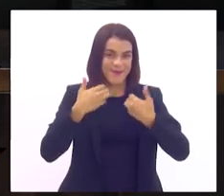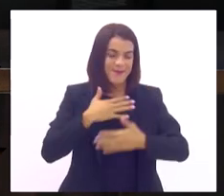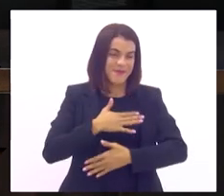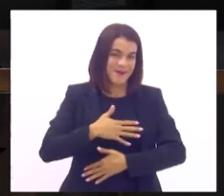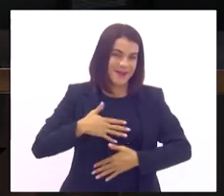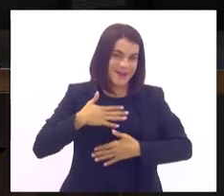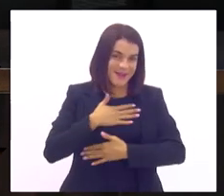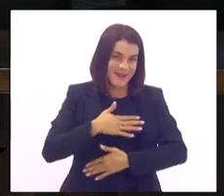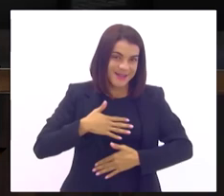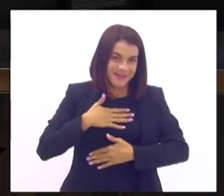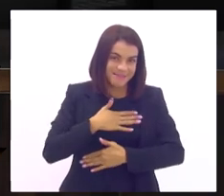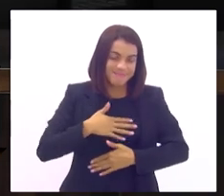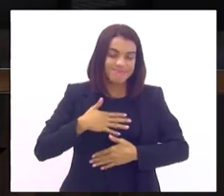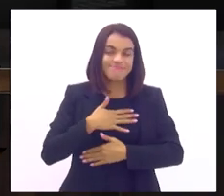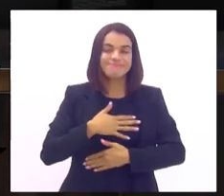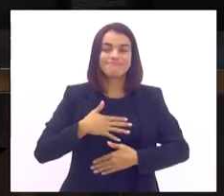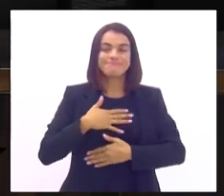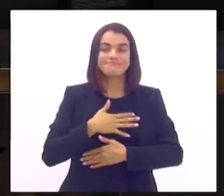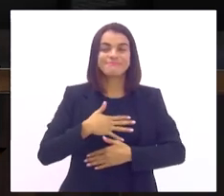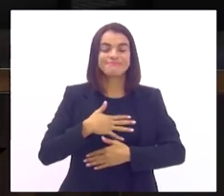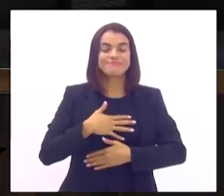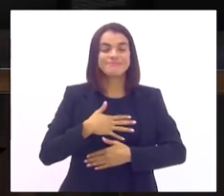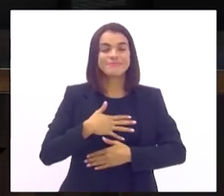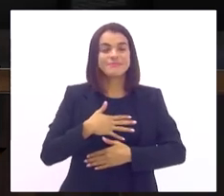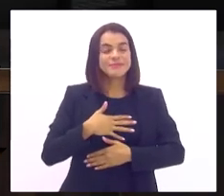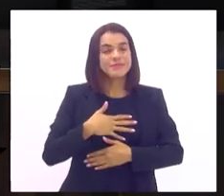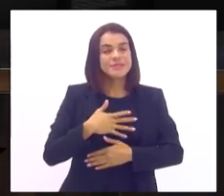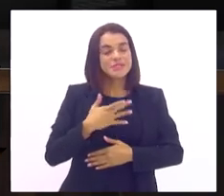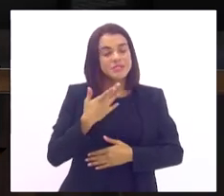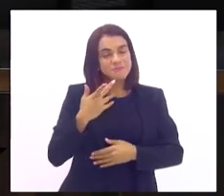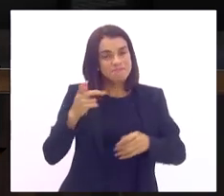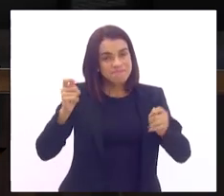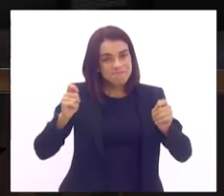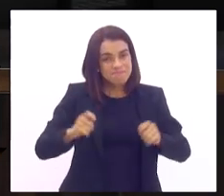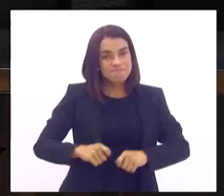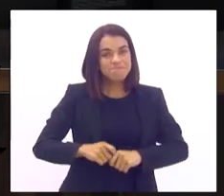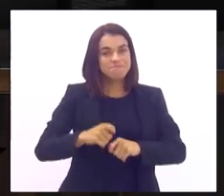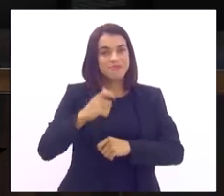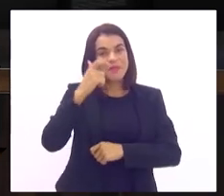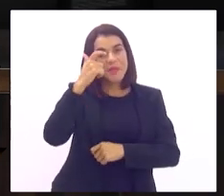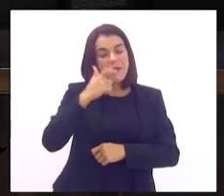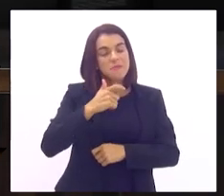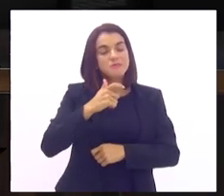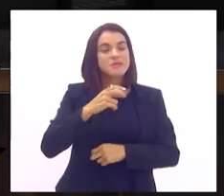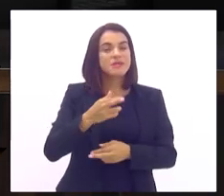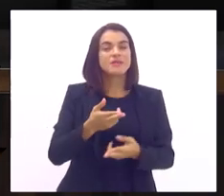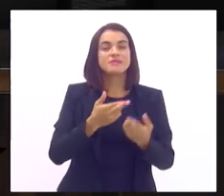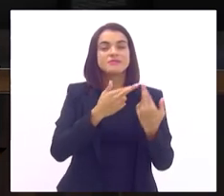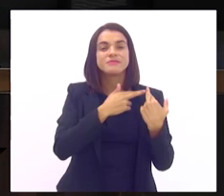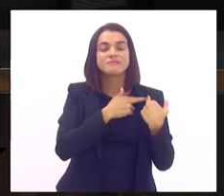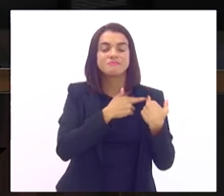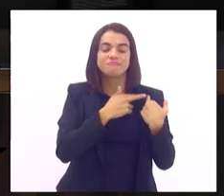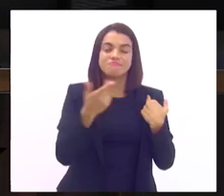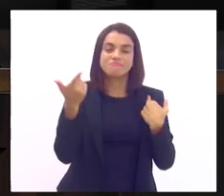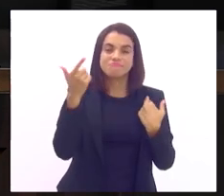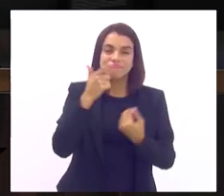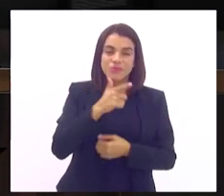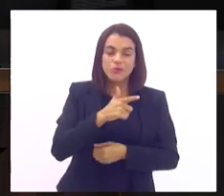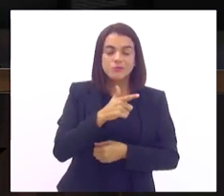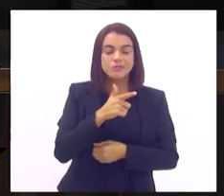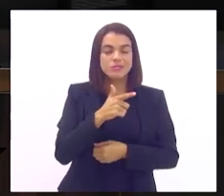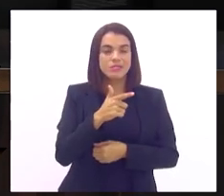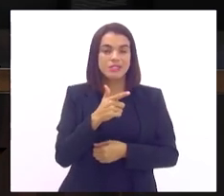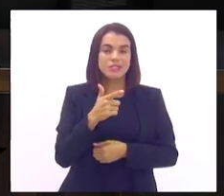a honra de poder ter sido esse mero vetor, né, para fazer